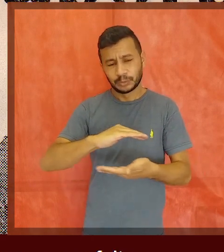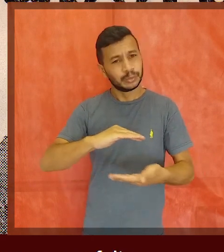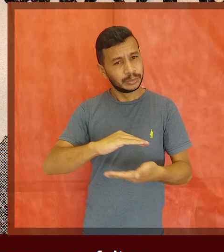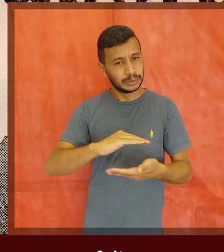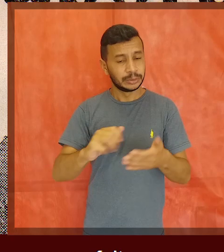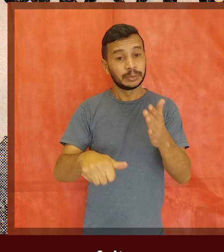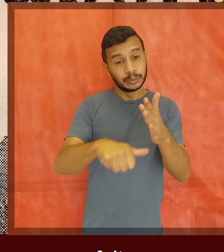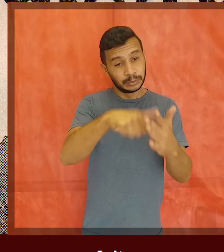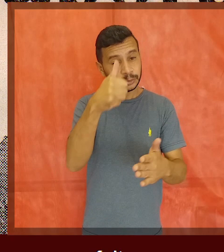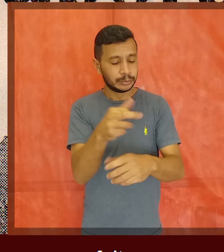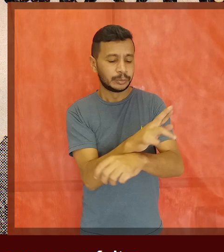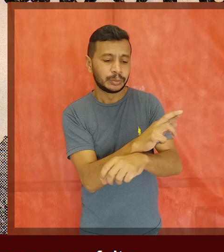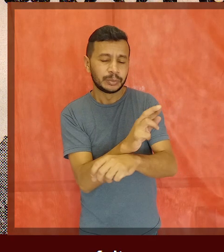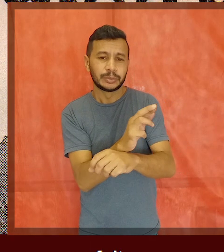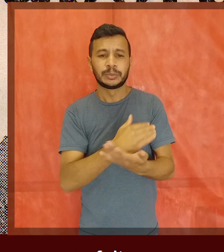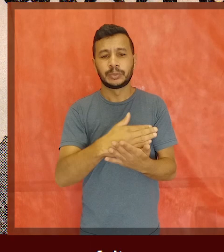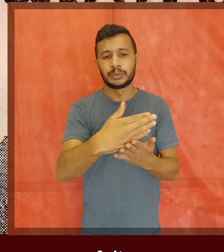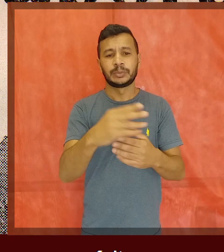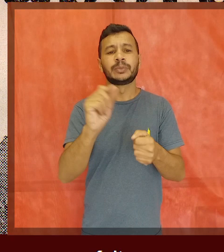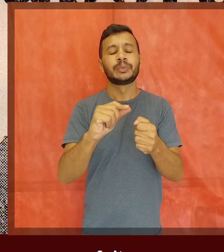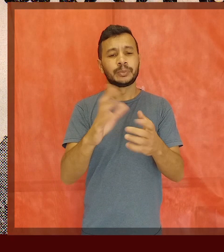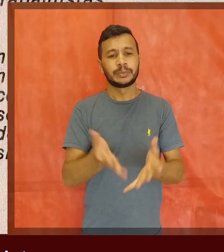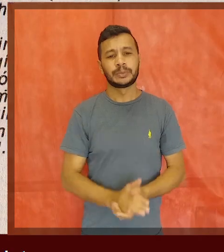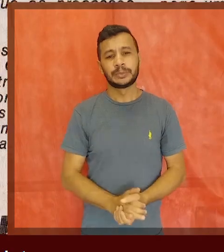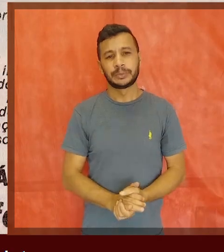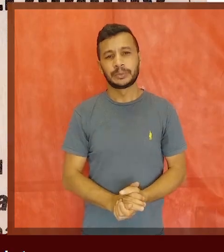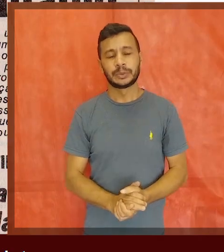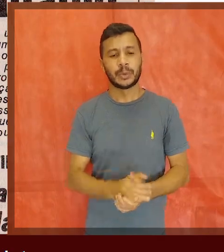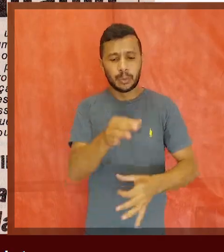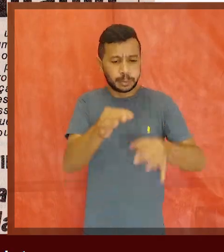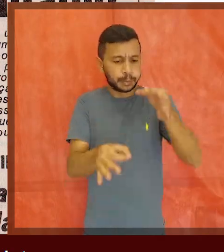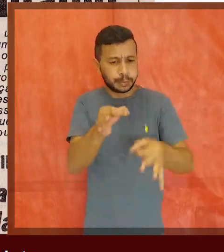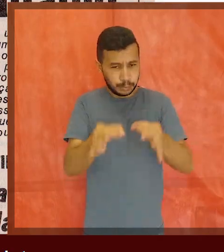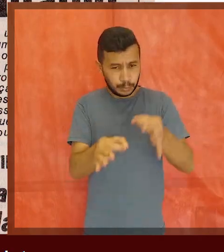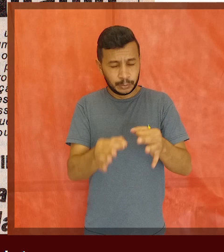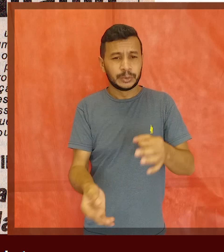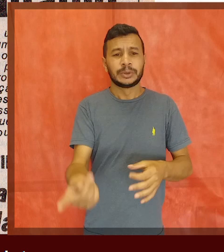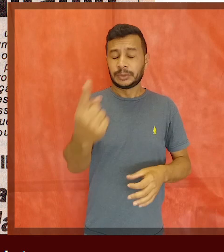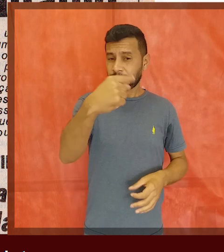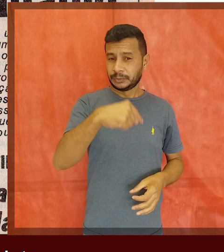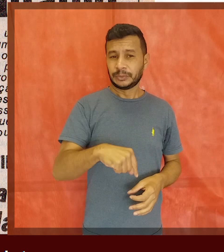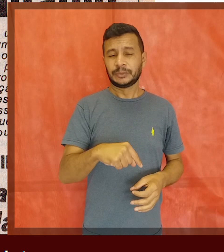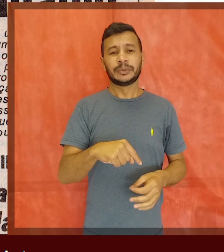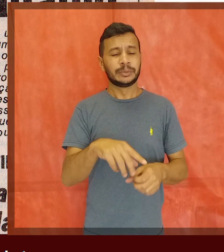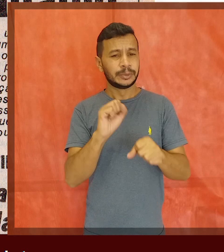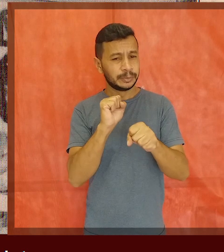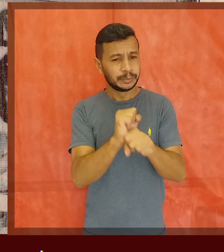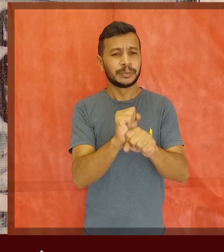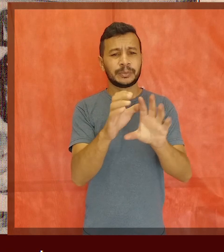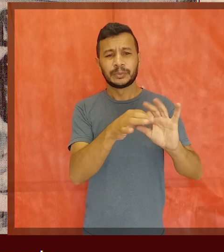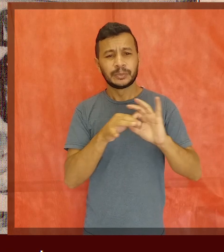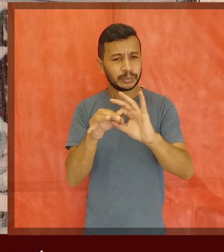as primeiras fiscalizações começaram a ser feitas. Promotores de justiças chegam para apoiar a